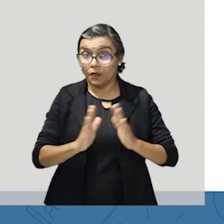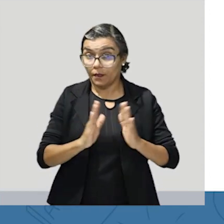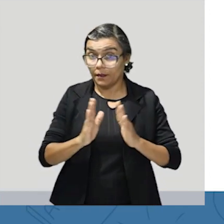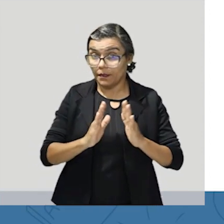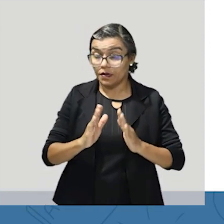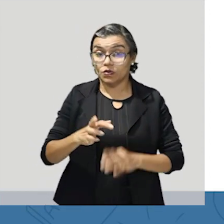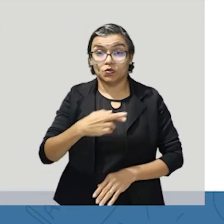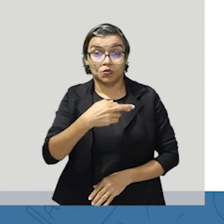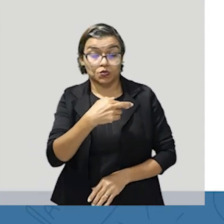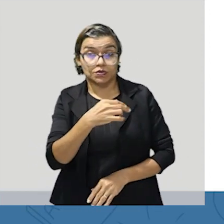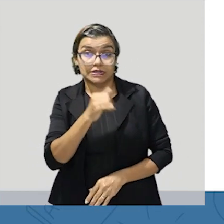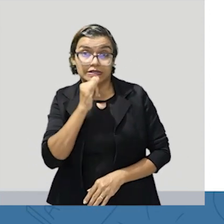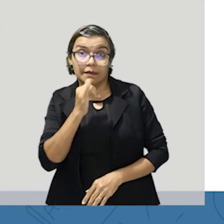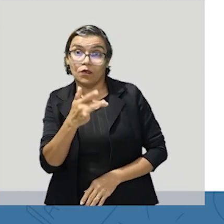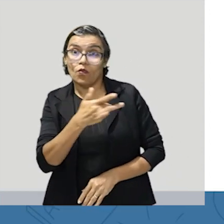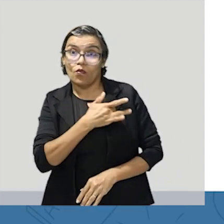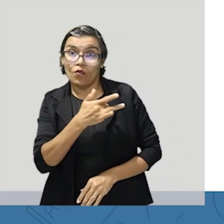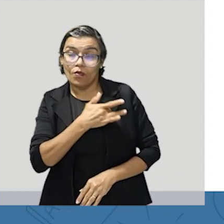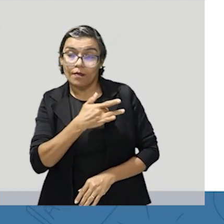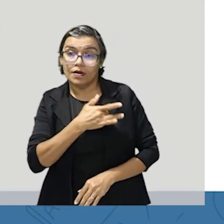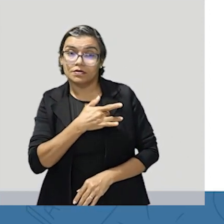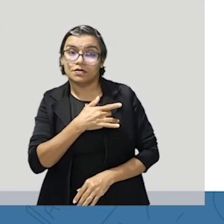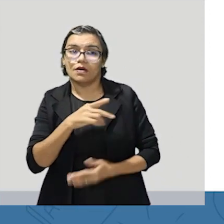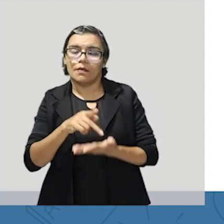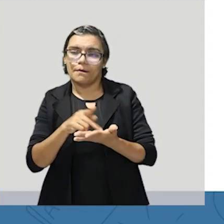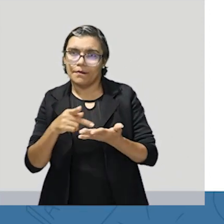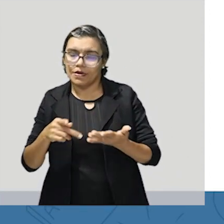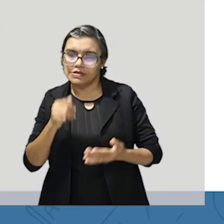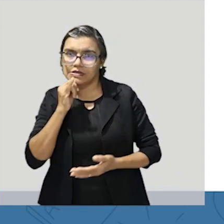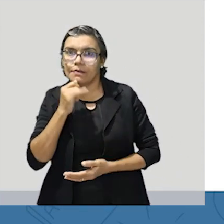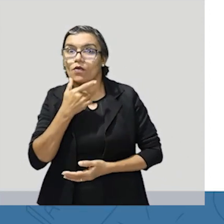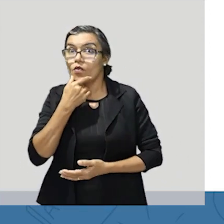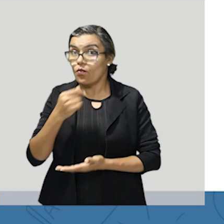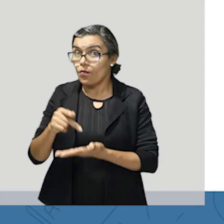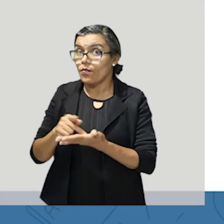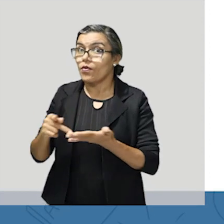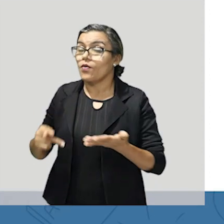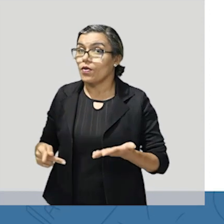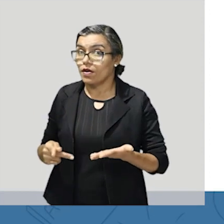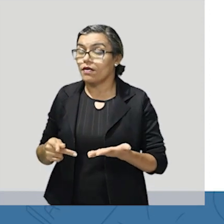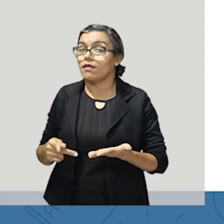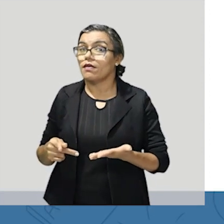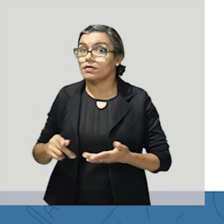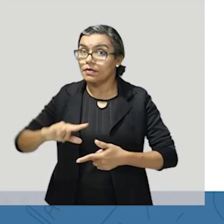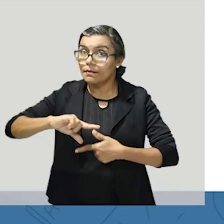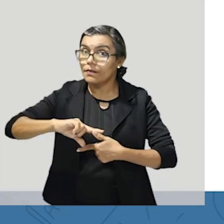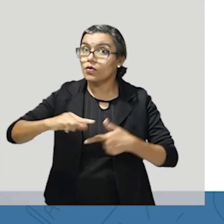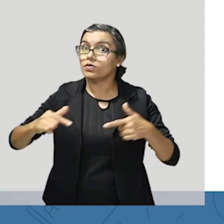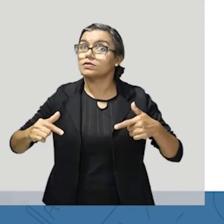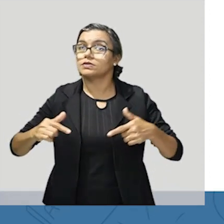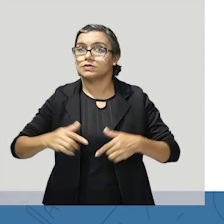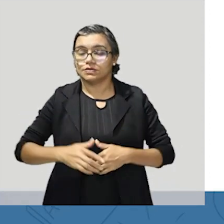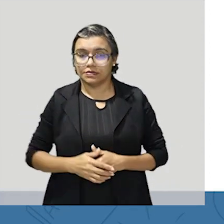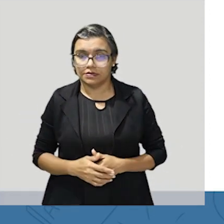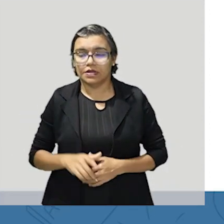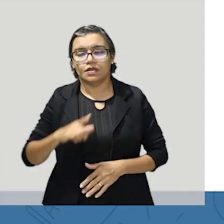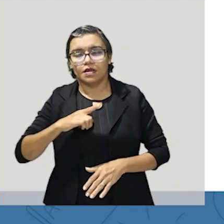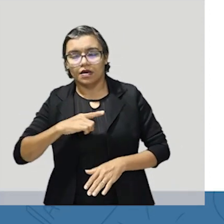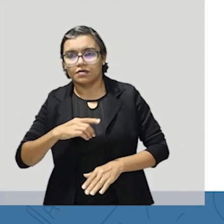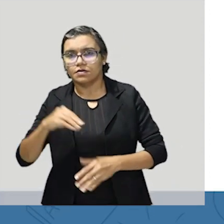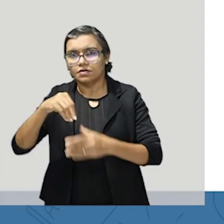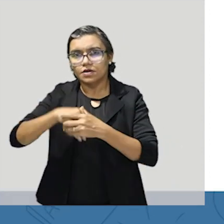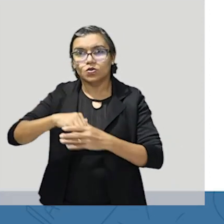Romantismo é um poeta essencialmente Modernista né aí eu tenho que lembrar das características modernismo subjetividade